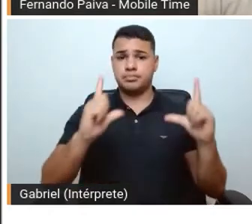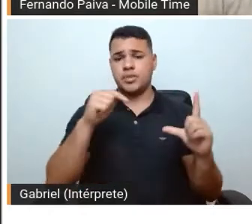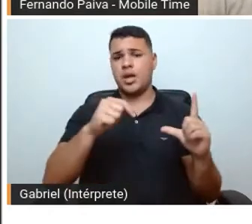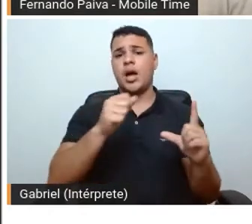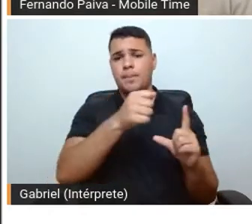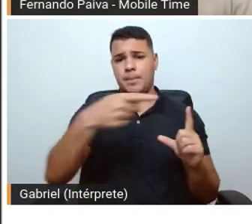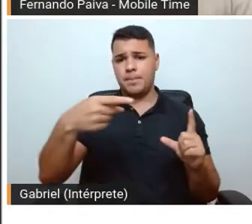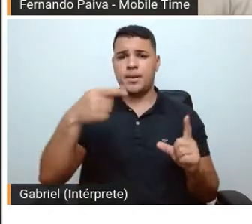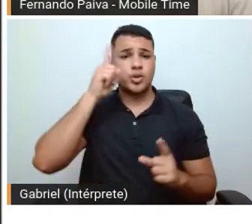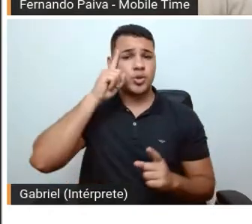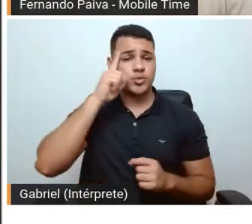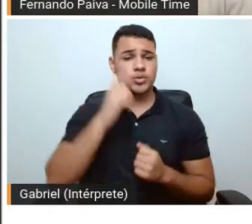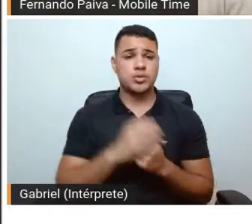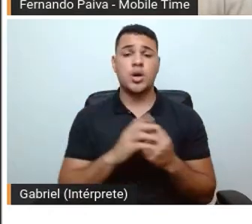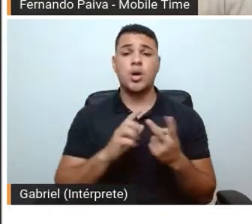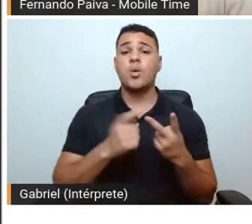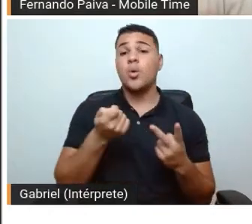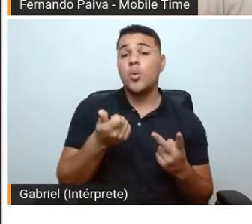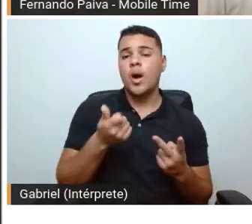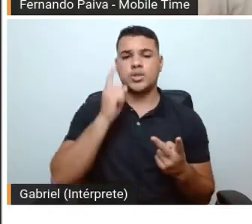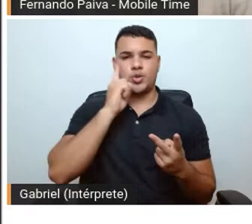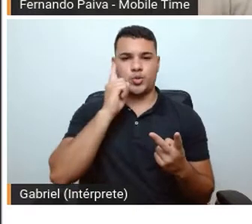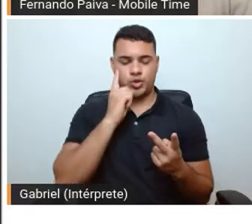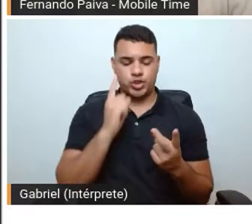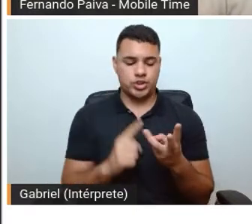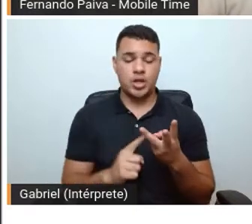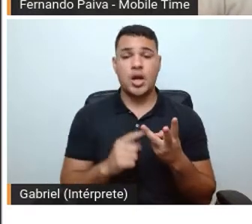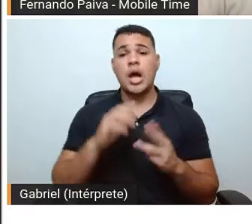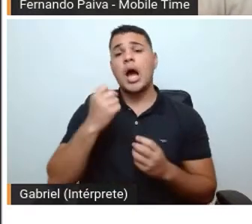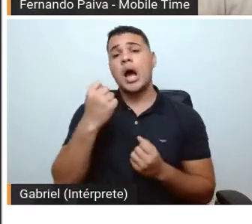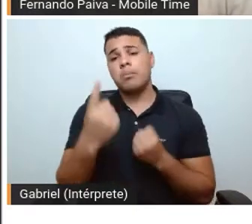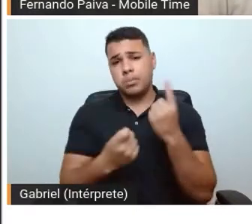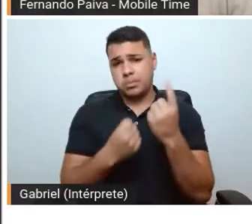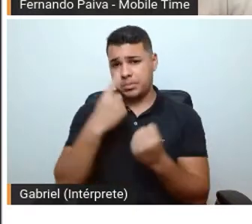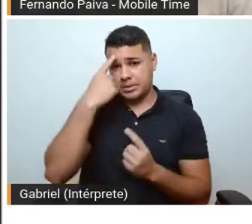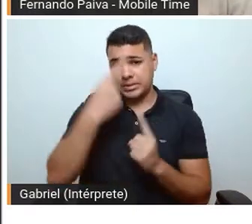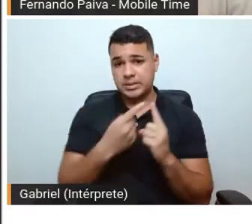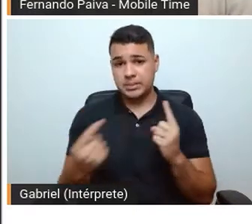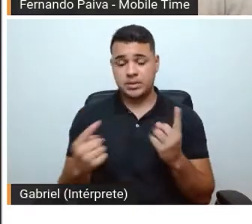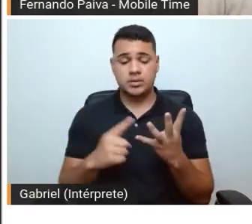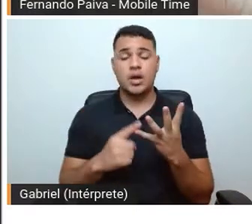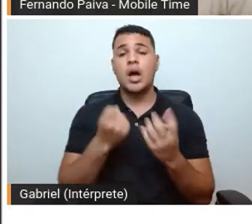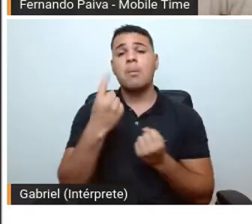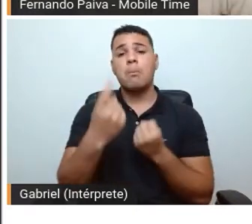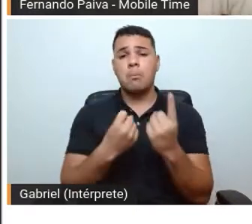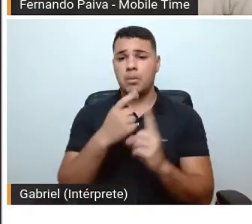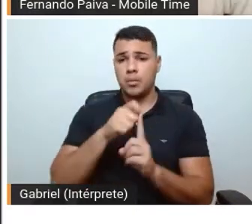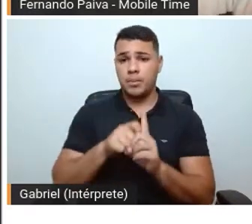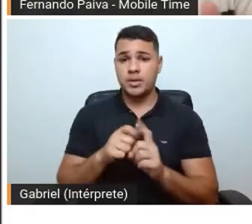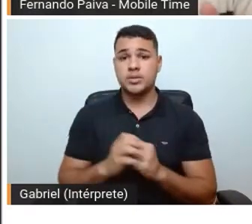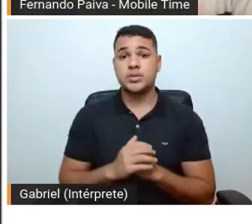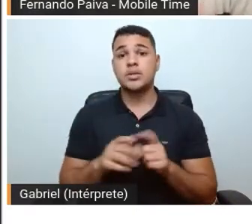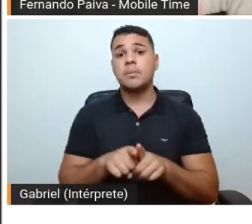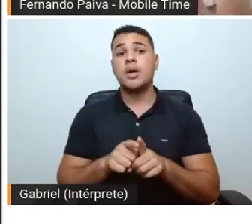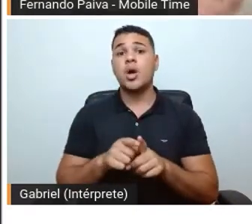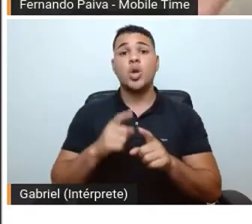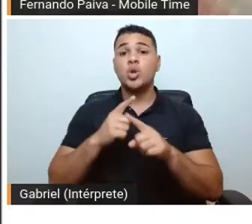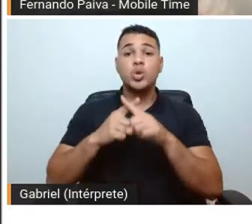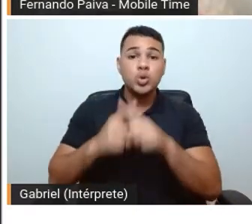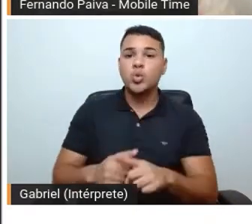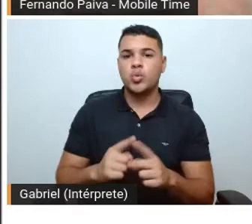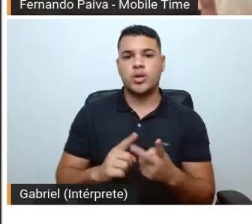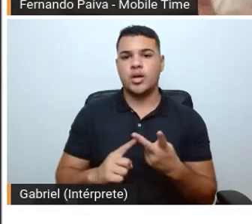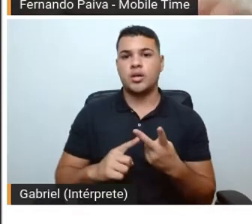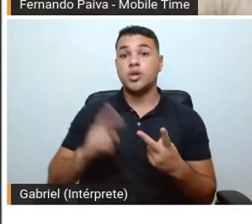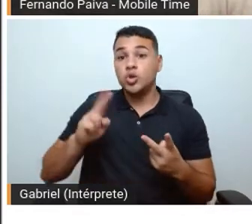ou então quase todo dia ou algumas vezes por semana eu começo por mês ou quase nunca e como que a gente